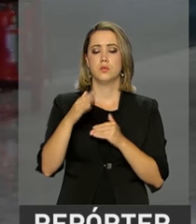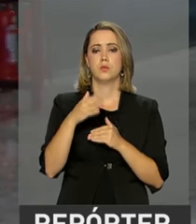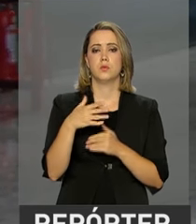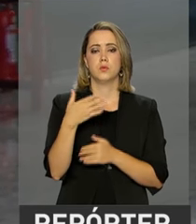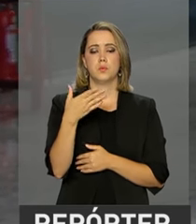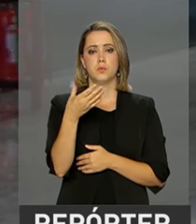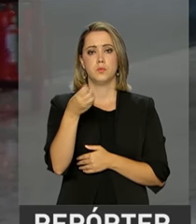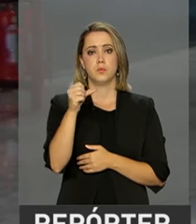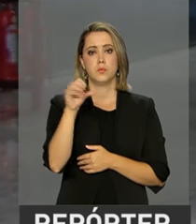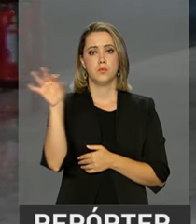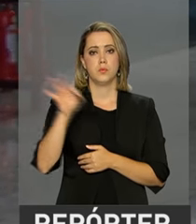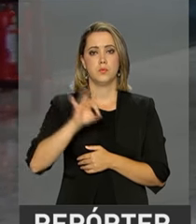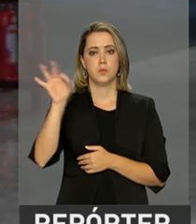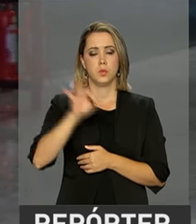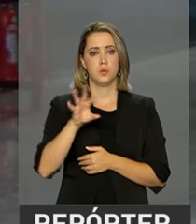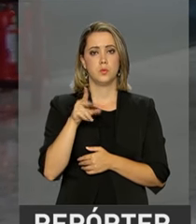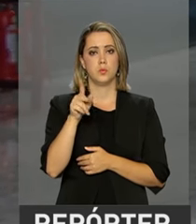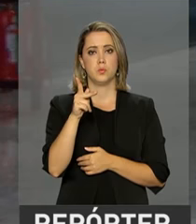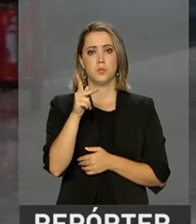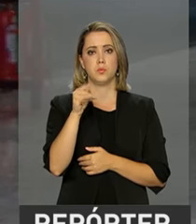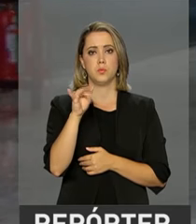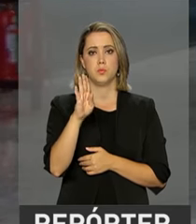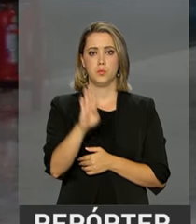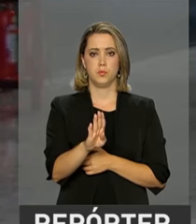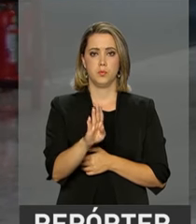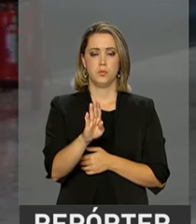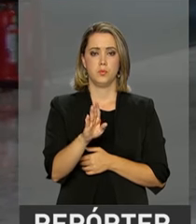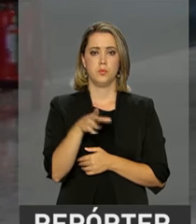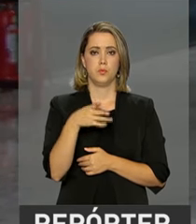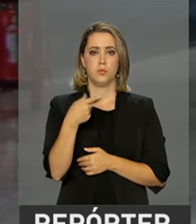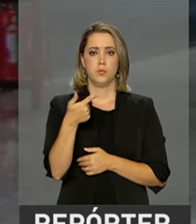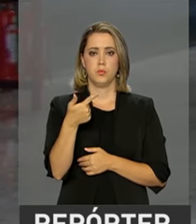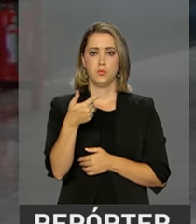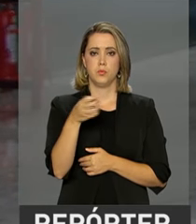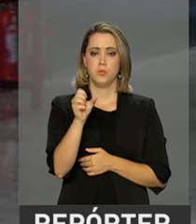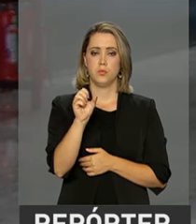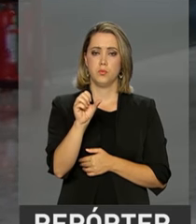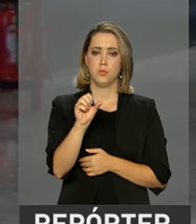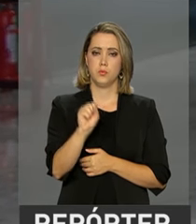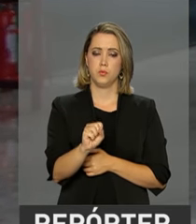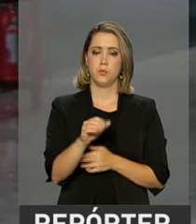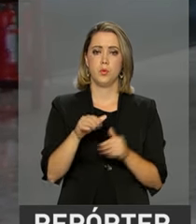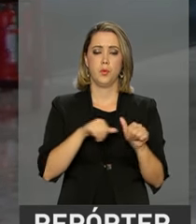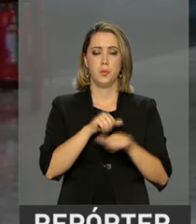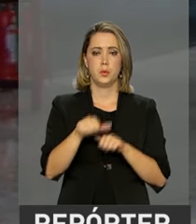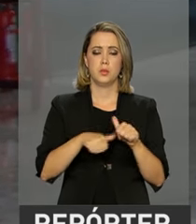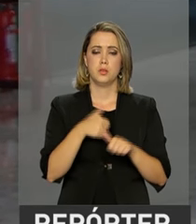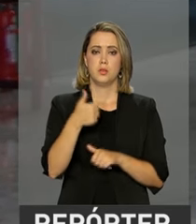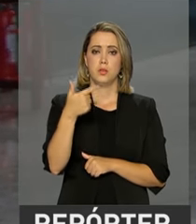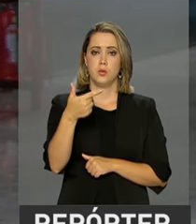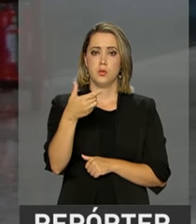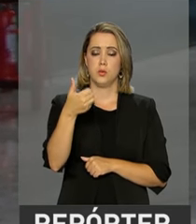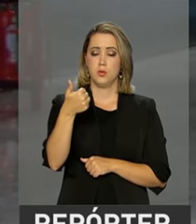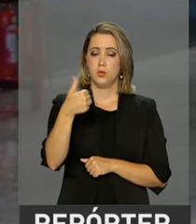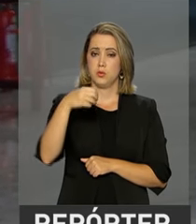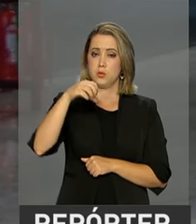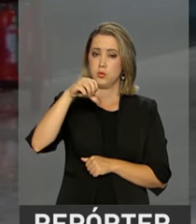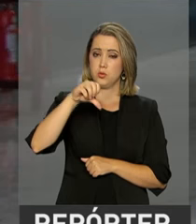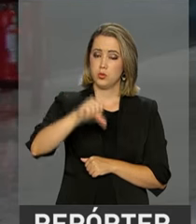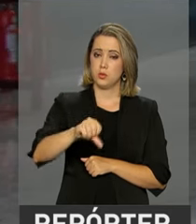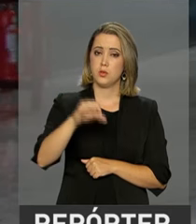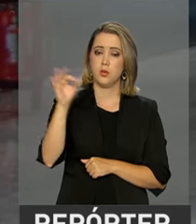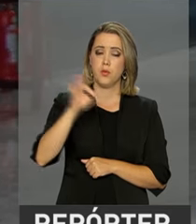de 9% do Produto Interno Bruto em 2018 para 19% do PIB